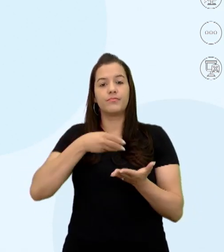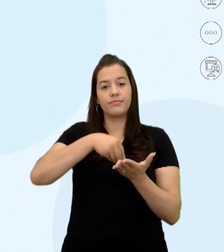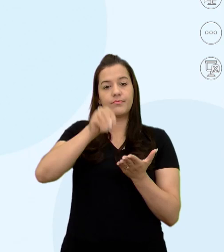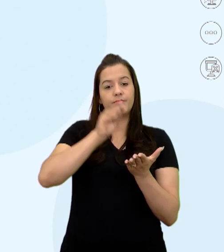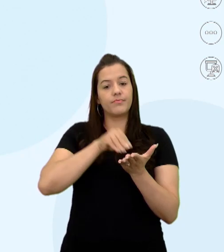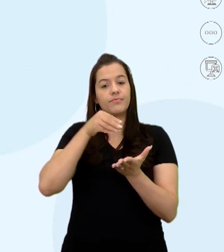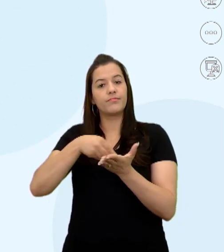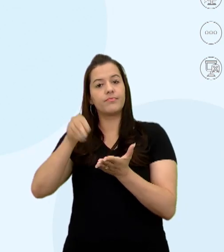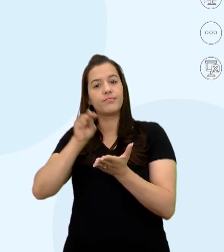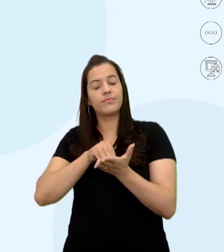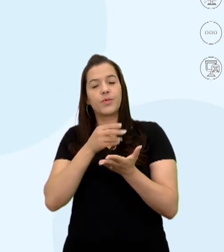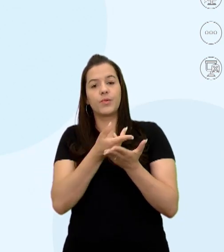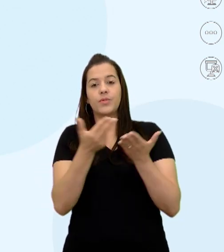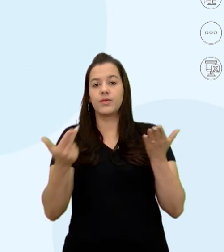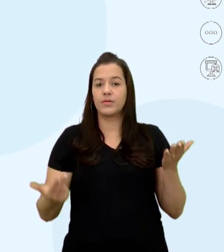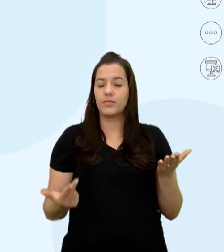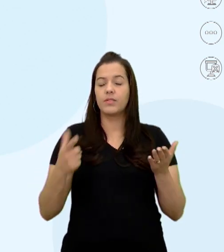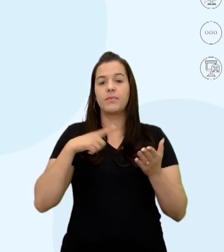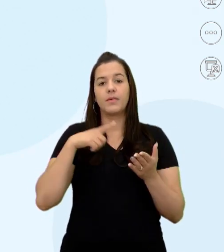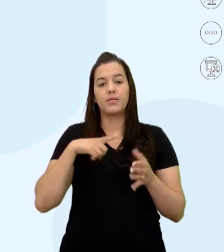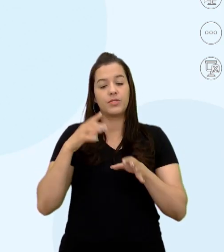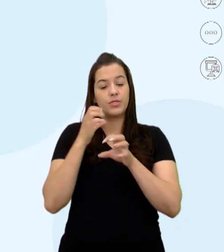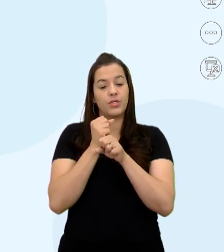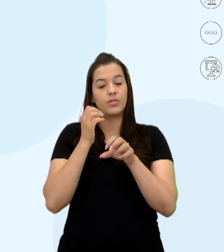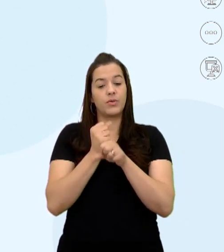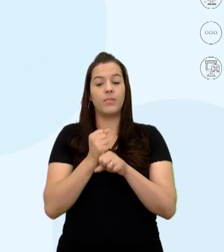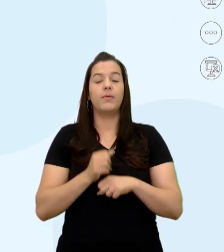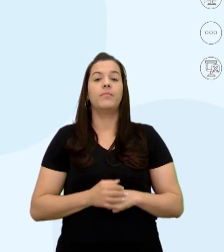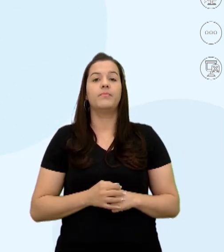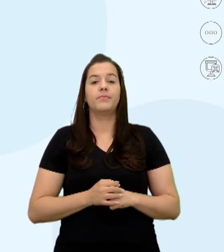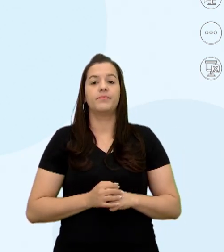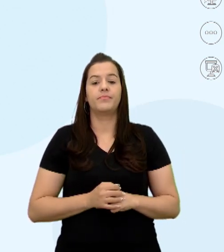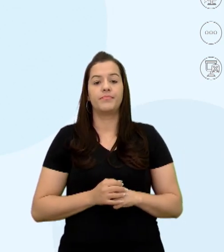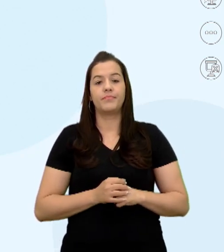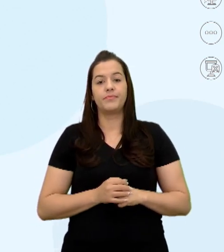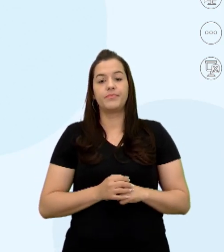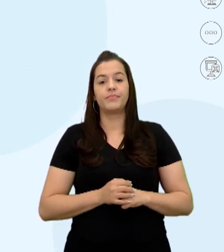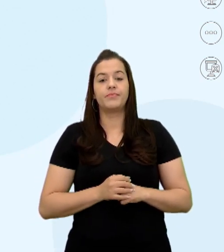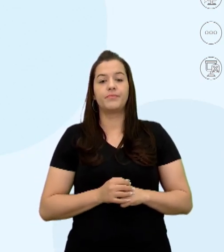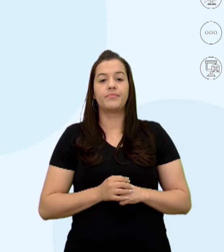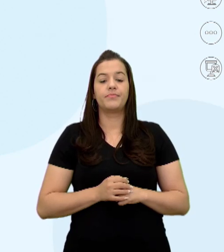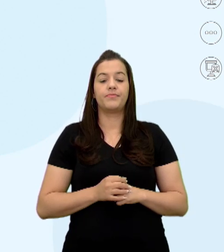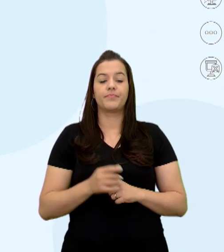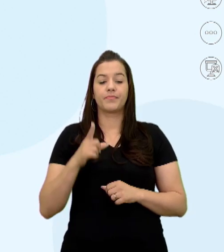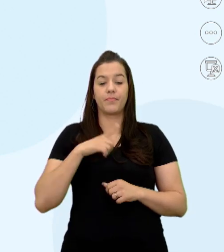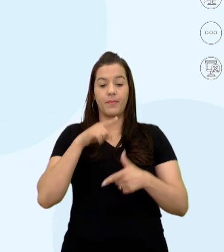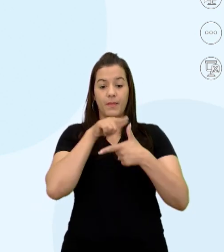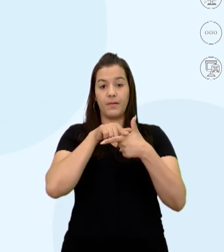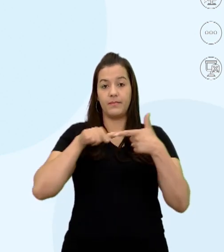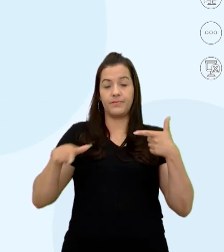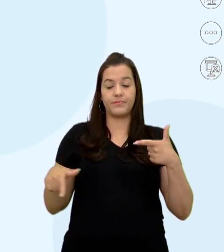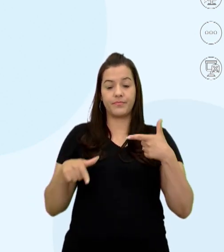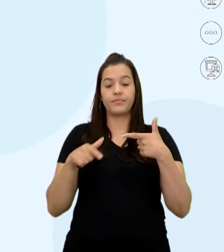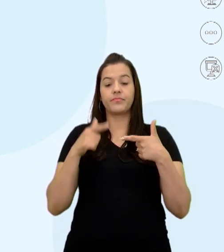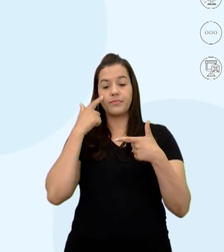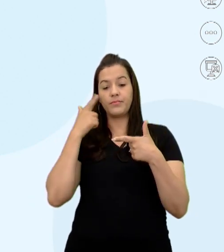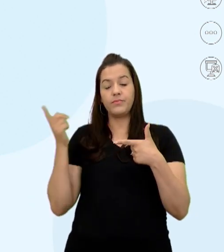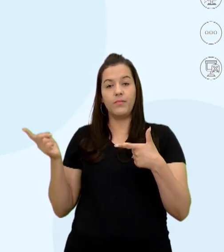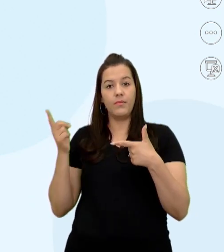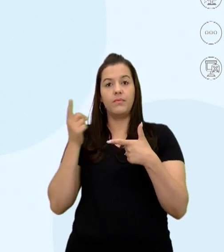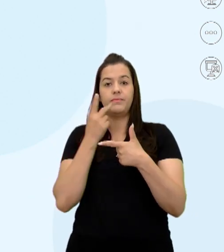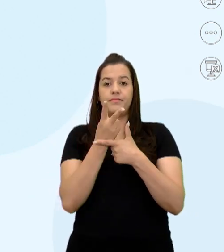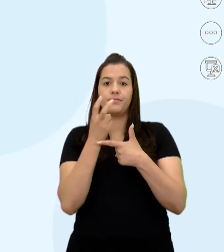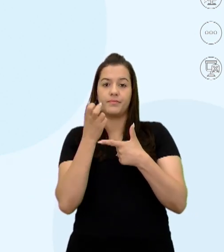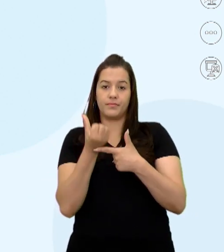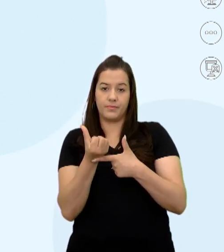de todos os elementos para a gente poder calcular essa probabilidade aí, viu, pessoal? Olha lá. Dividindo cartas a meu favor